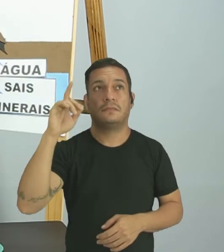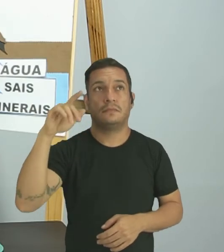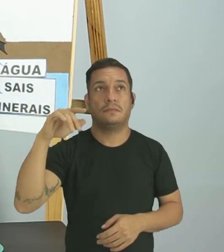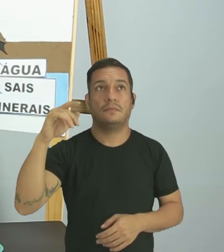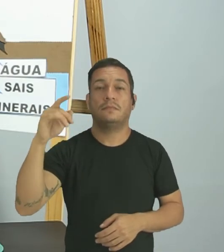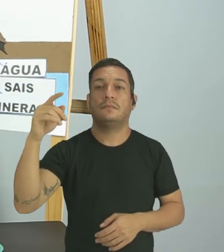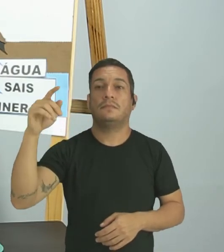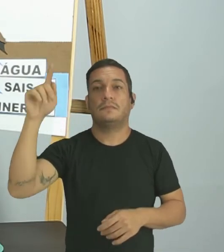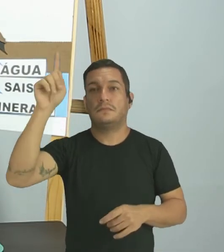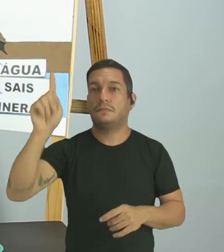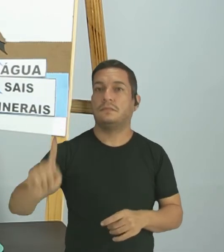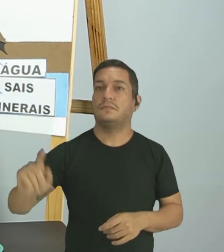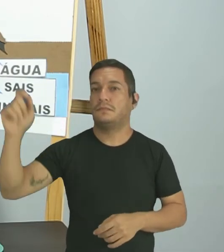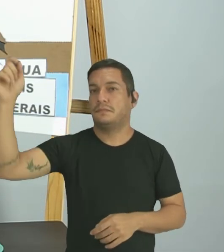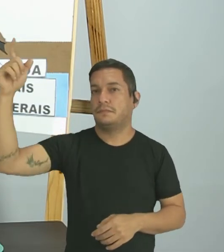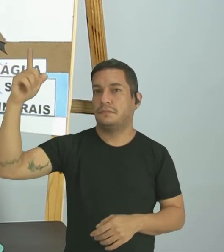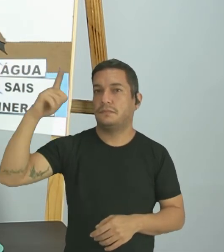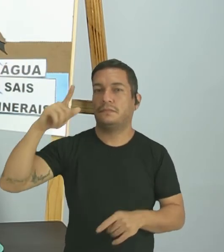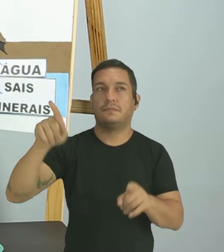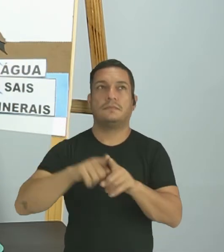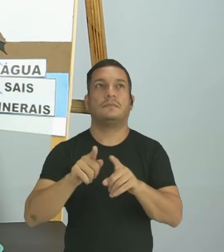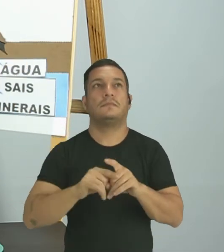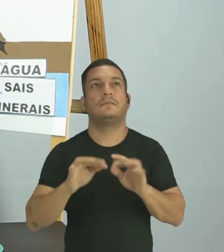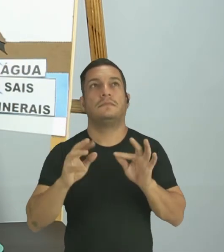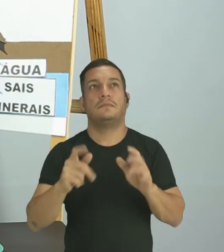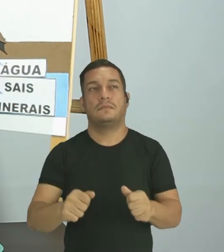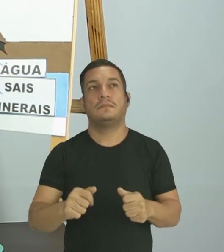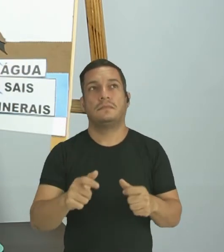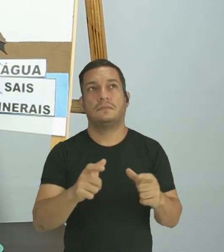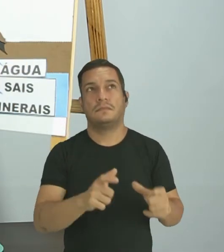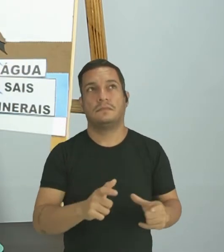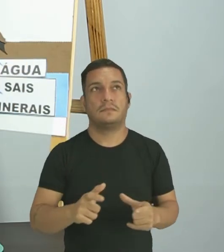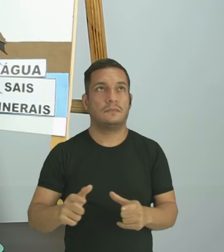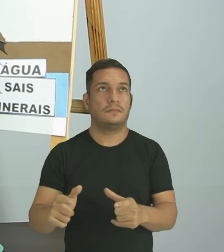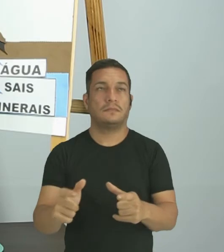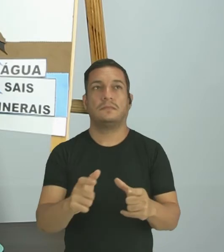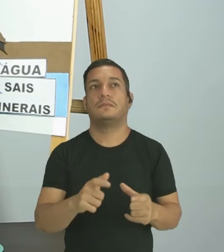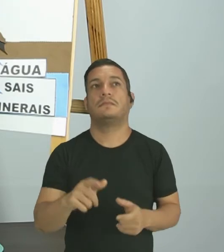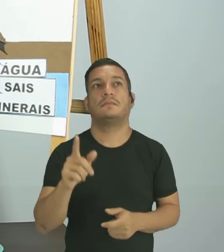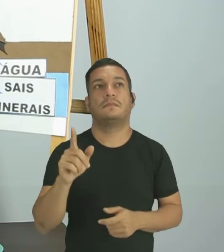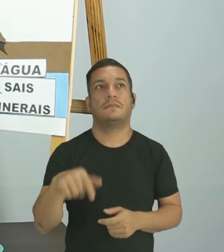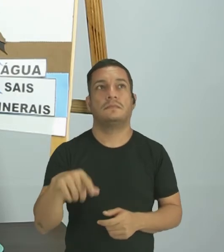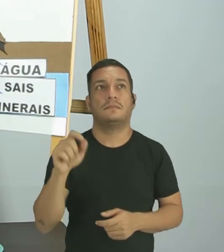do sol e todo o ambiente que